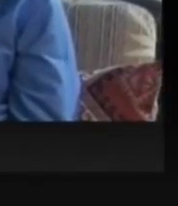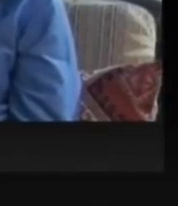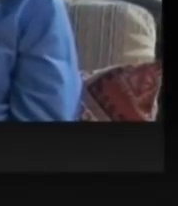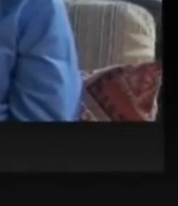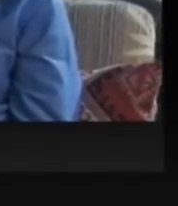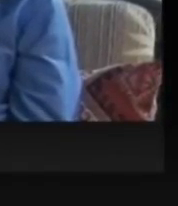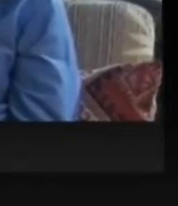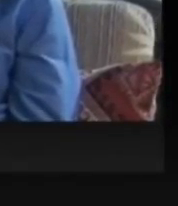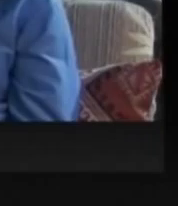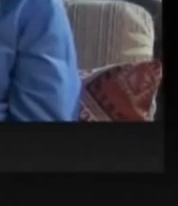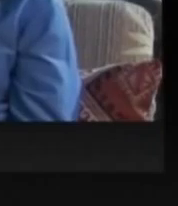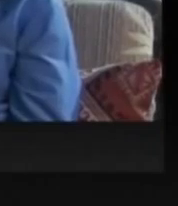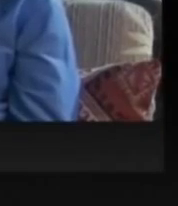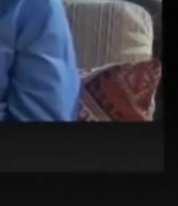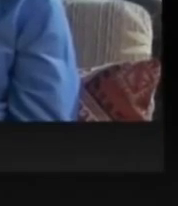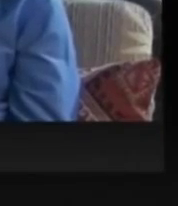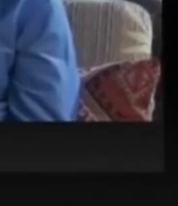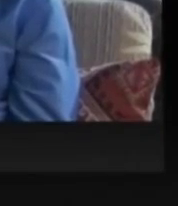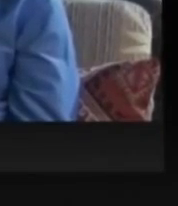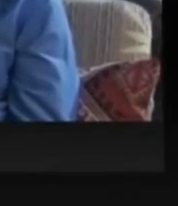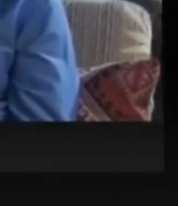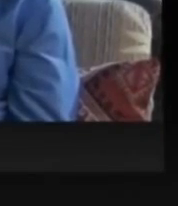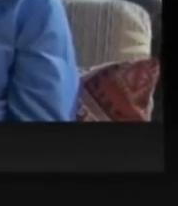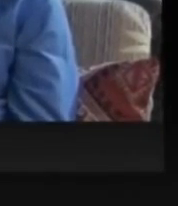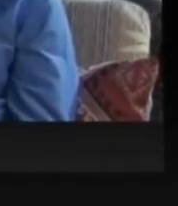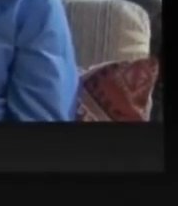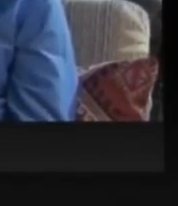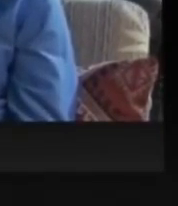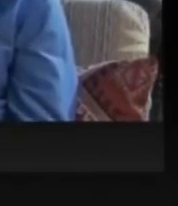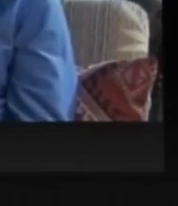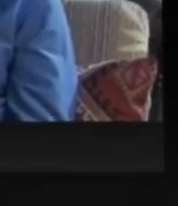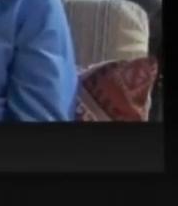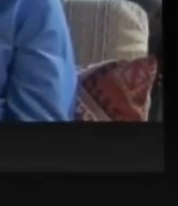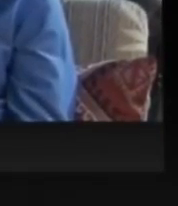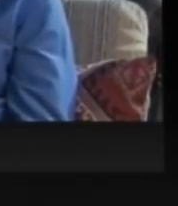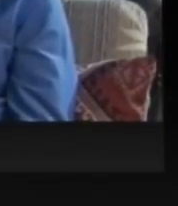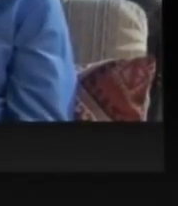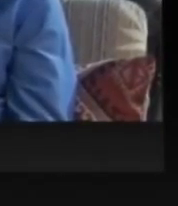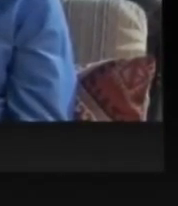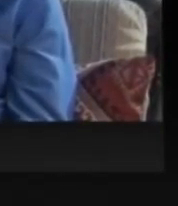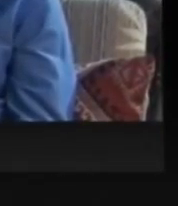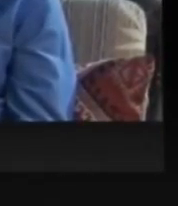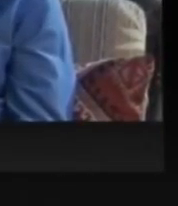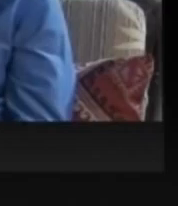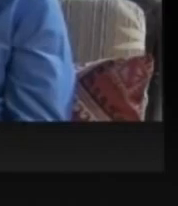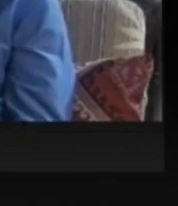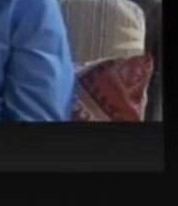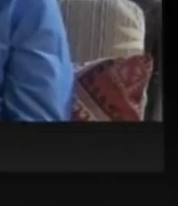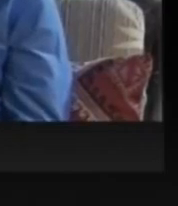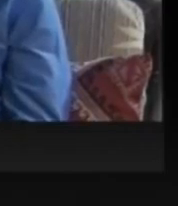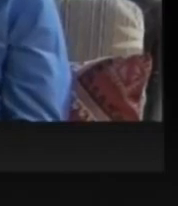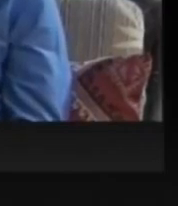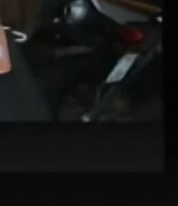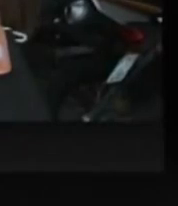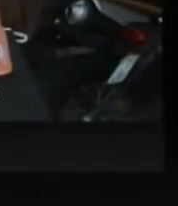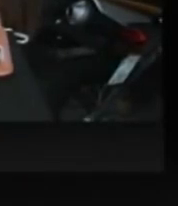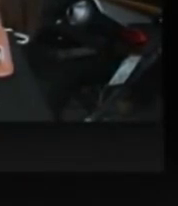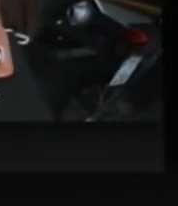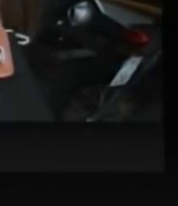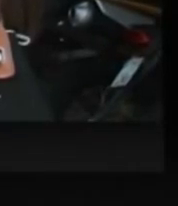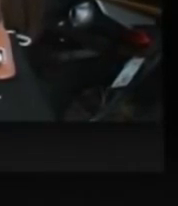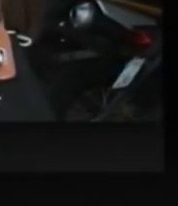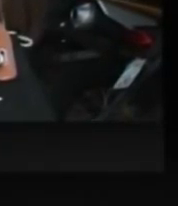ferramenta importante para ajustar as políticas públicas, para torná-las mais sensíveis às reais necessidades da população. Os